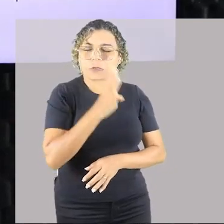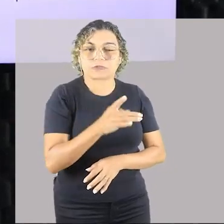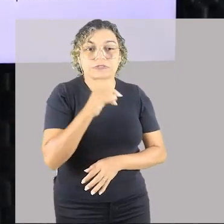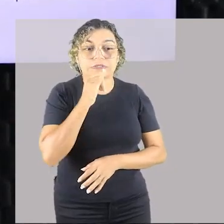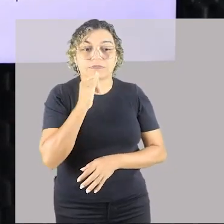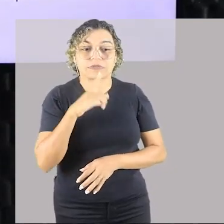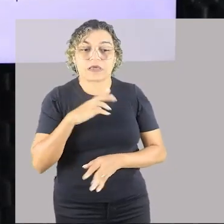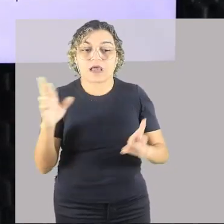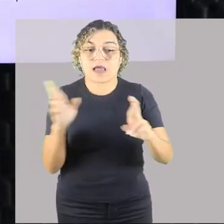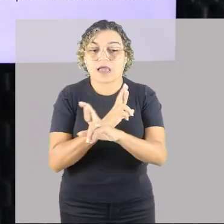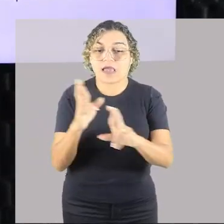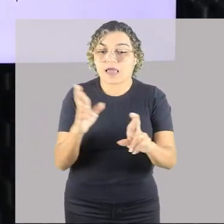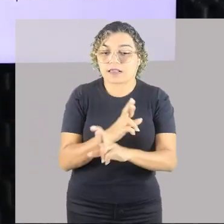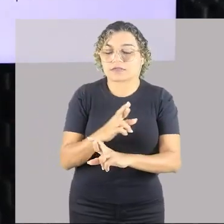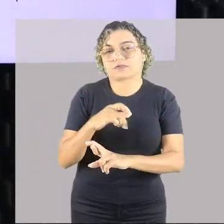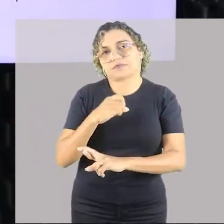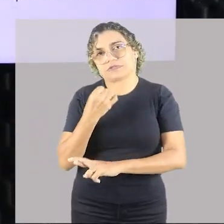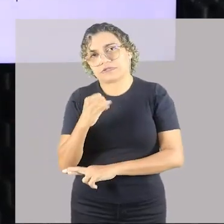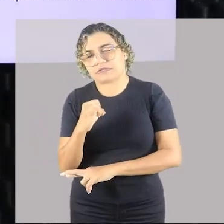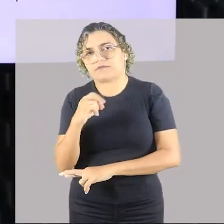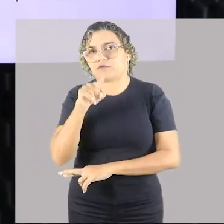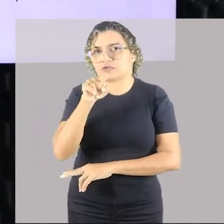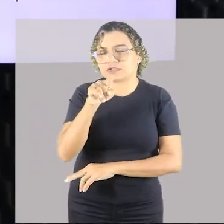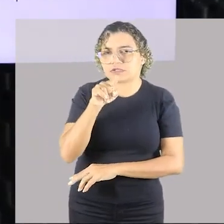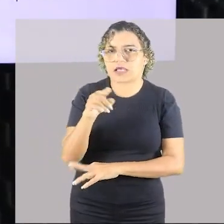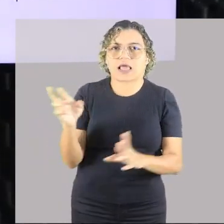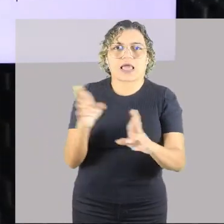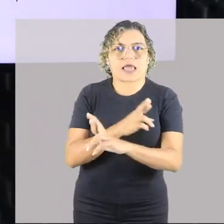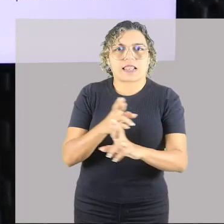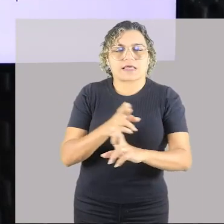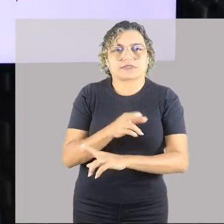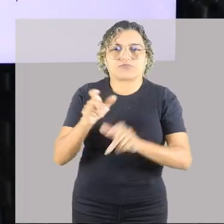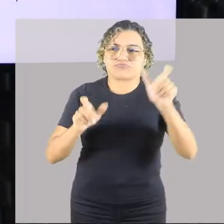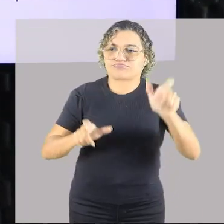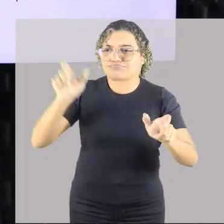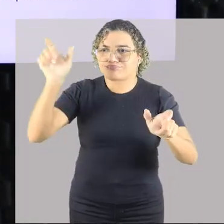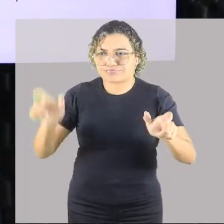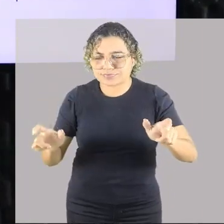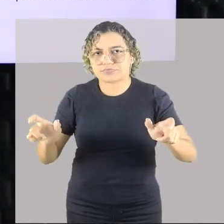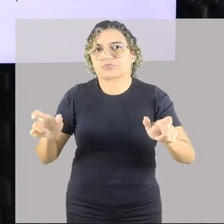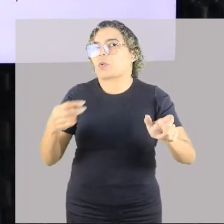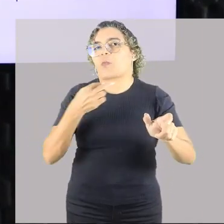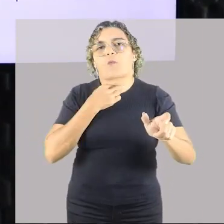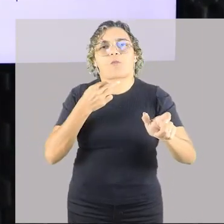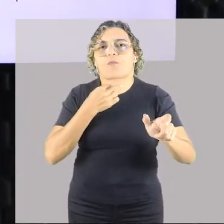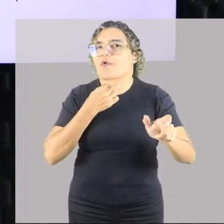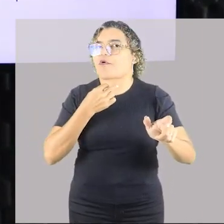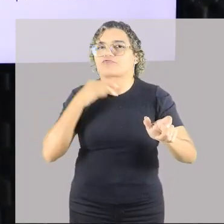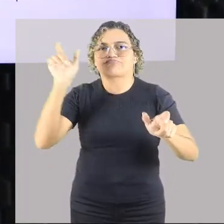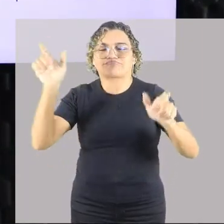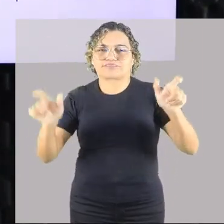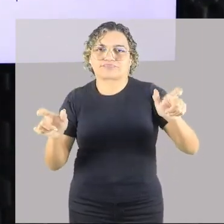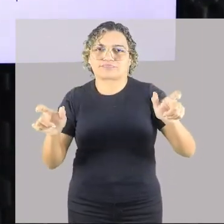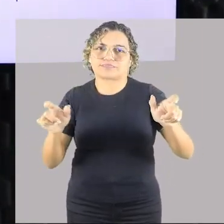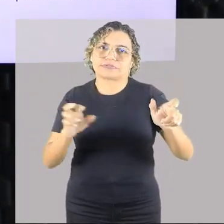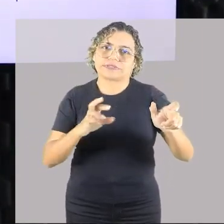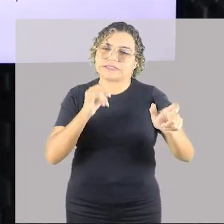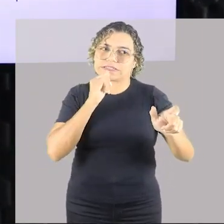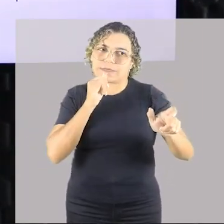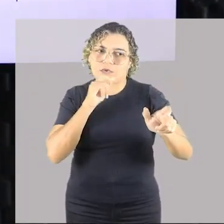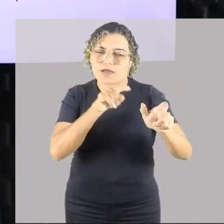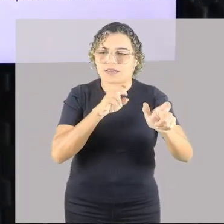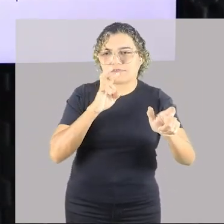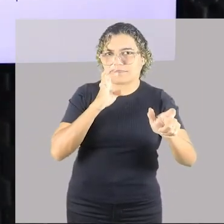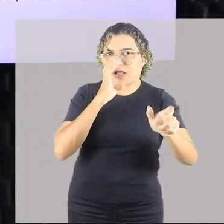se eu tiver algum tipo de relação com o acusado ou com o denunciante, se eu atuei como testemunha nesse ou outro processo de qualquer um desses acusados ou